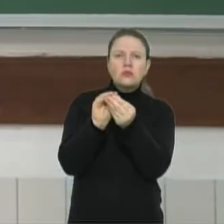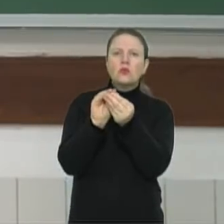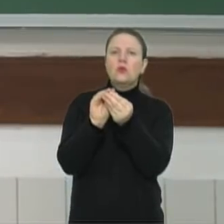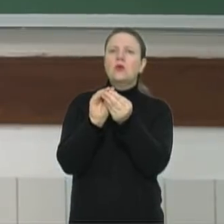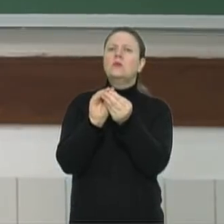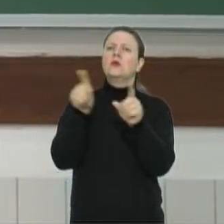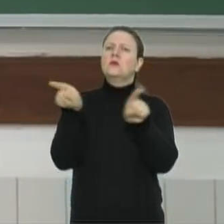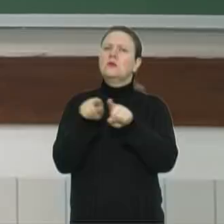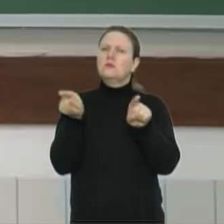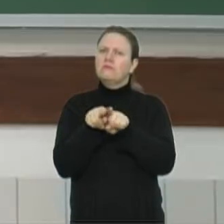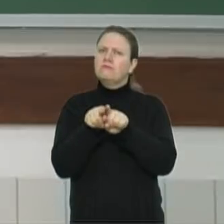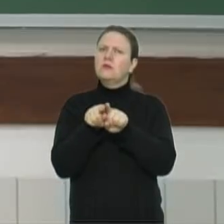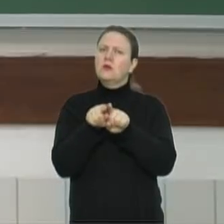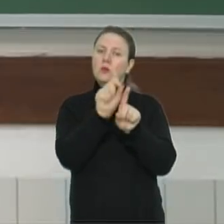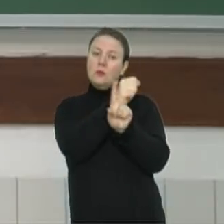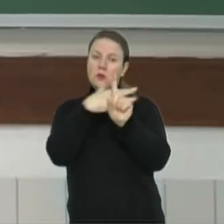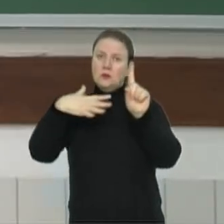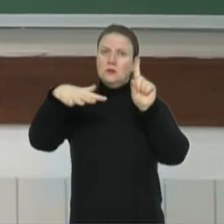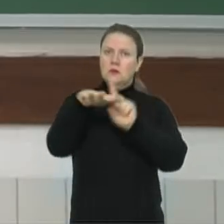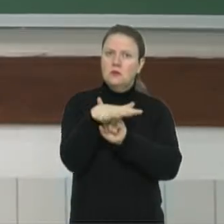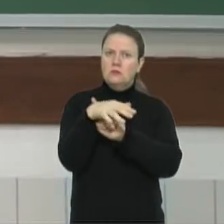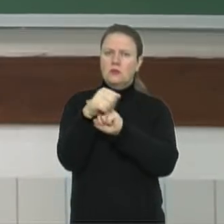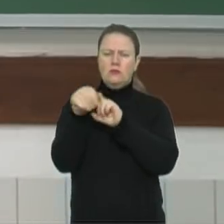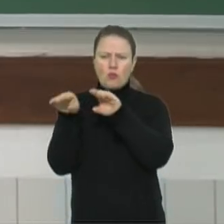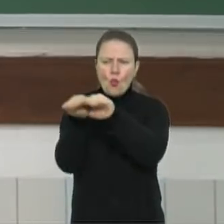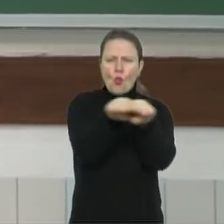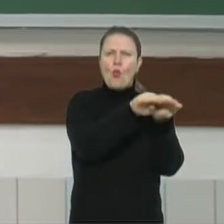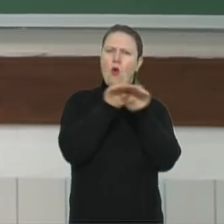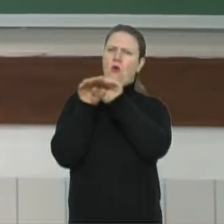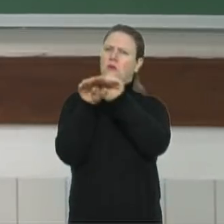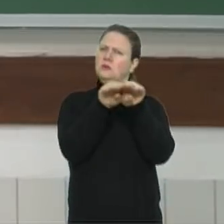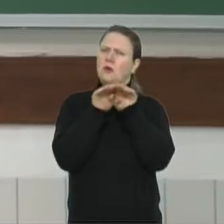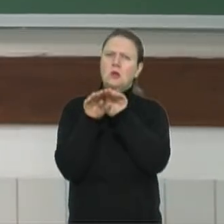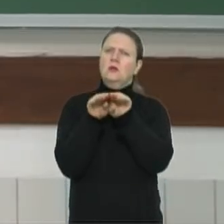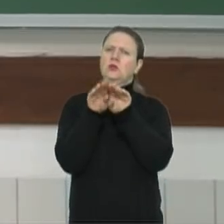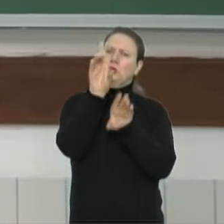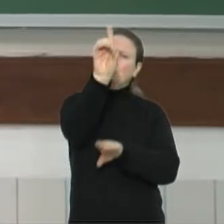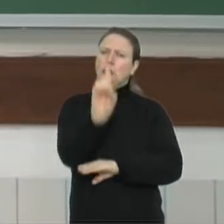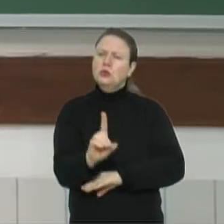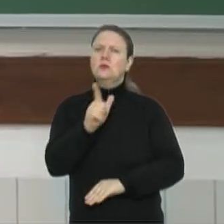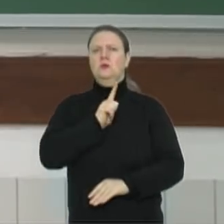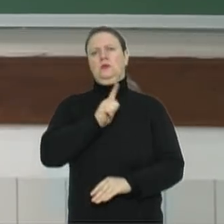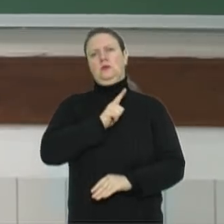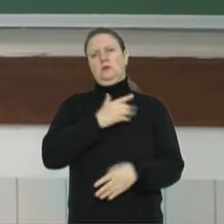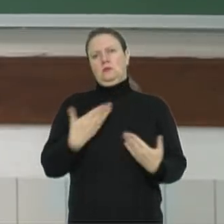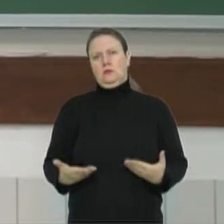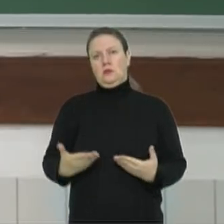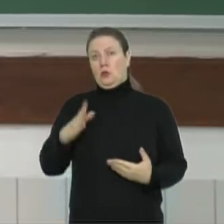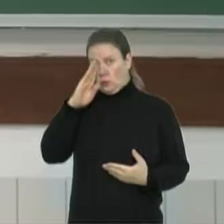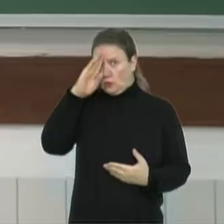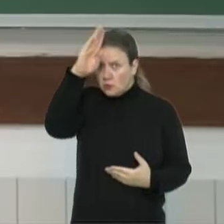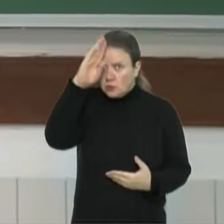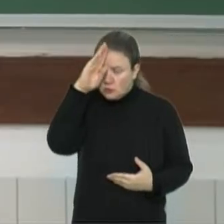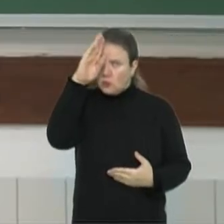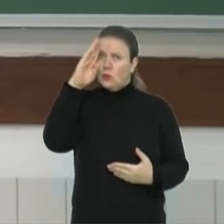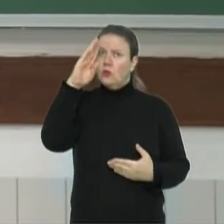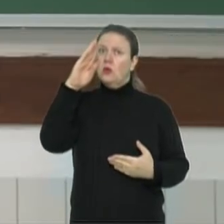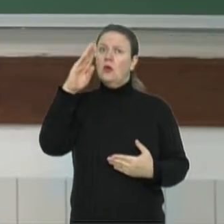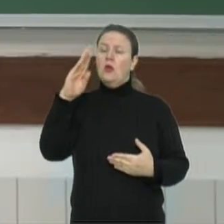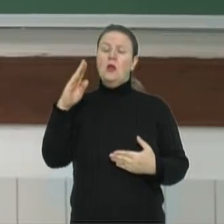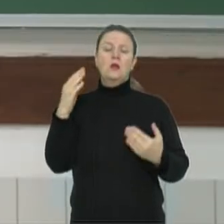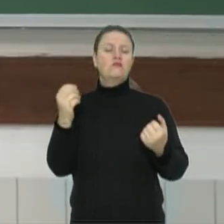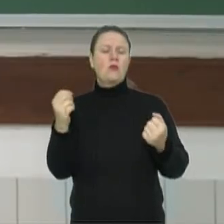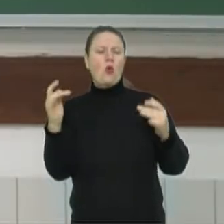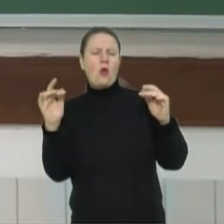para justamente trazer uma sociedade com mais igualdade, mais direitos, né, para todas as pessoas, principalmente nessa relação entre homem